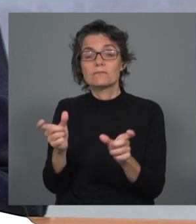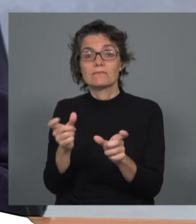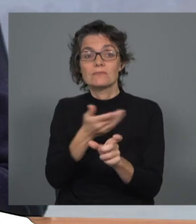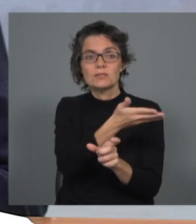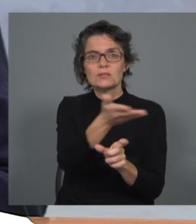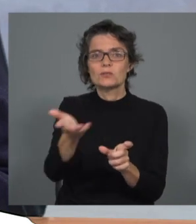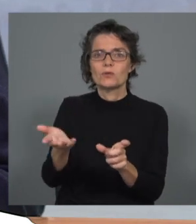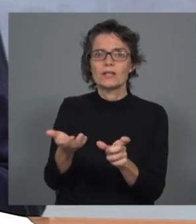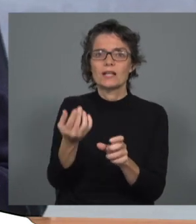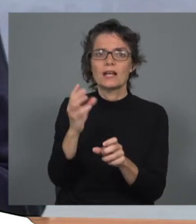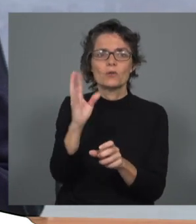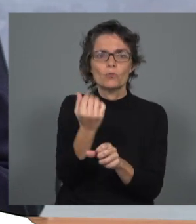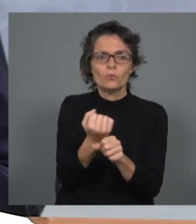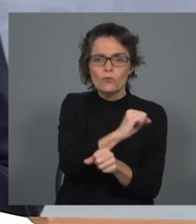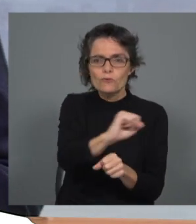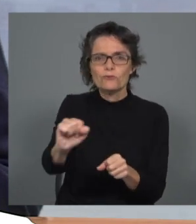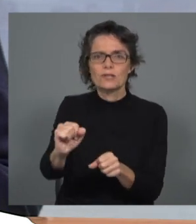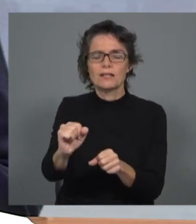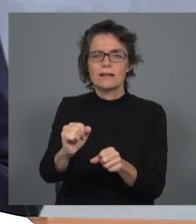generosamente no terreno se empenha